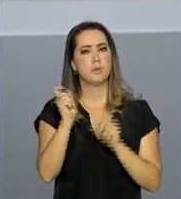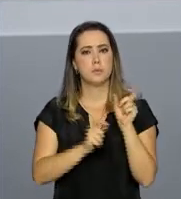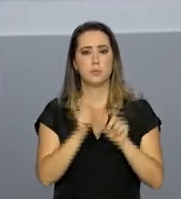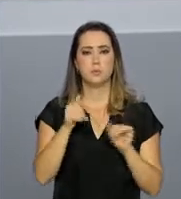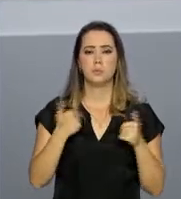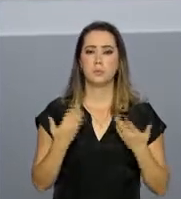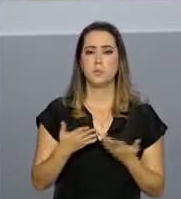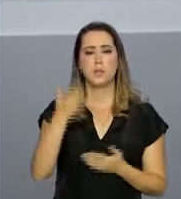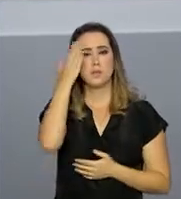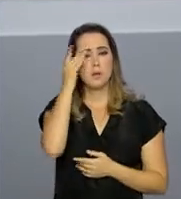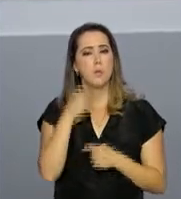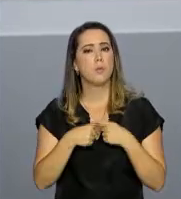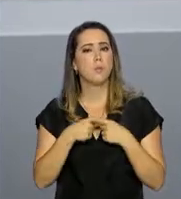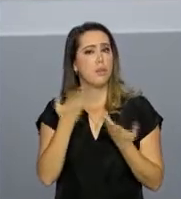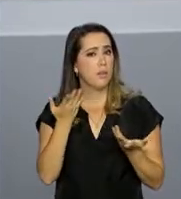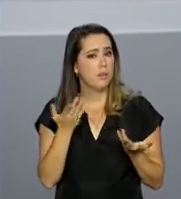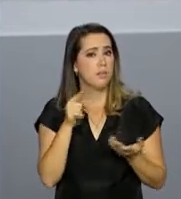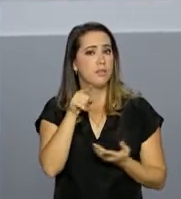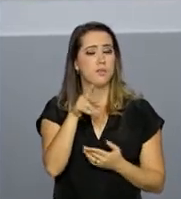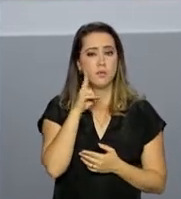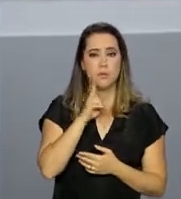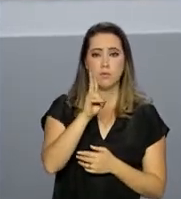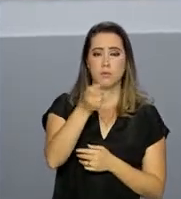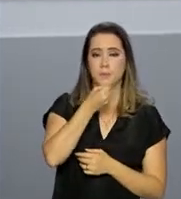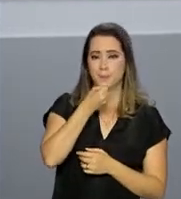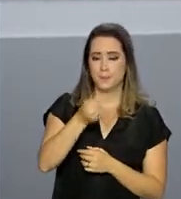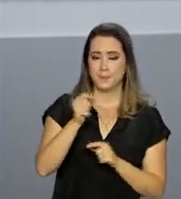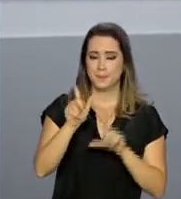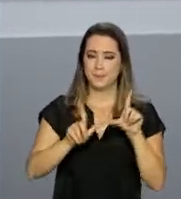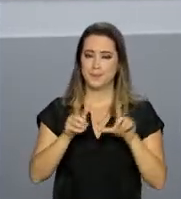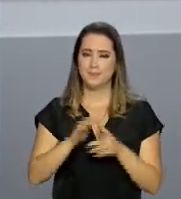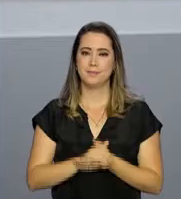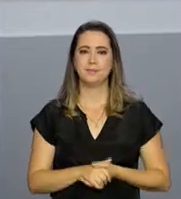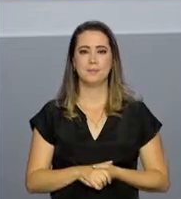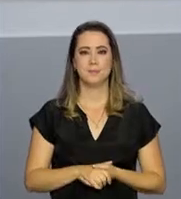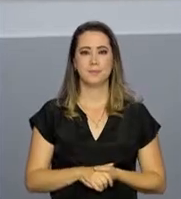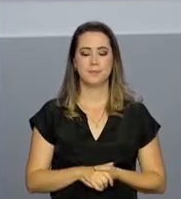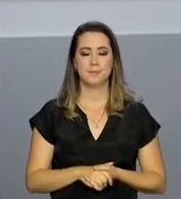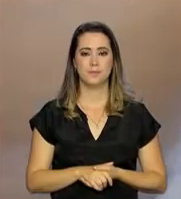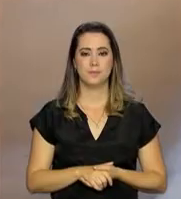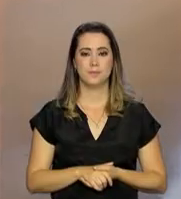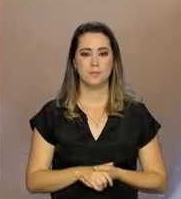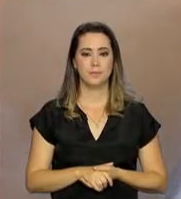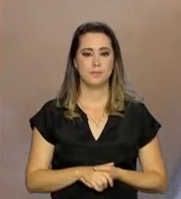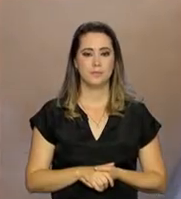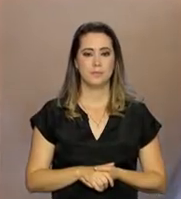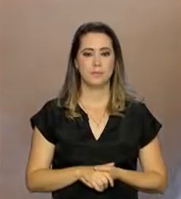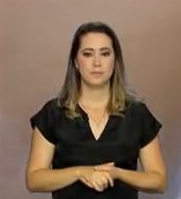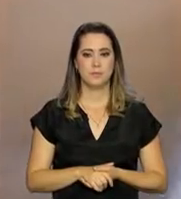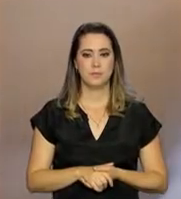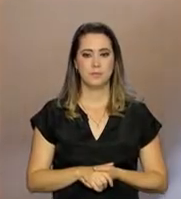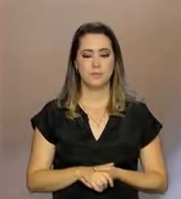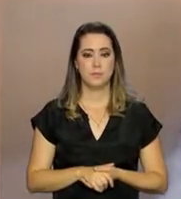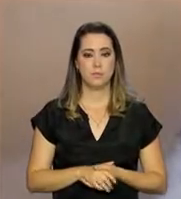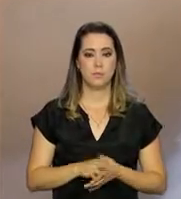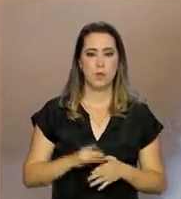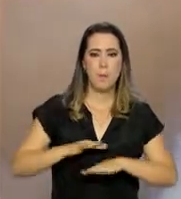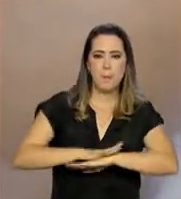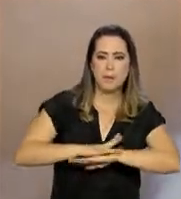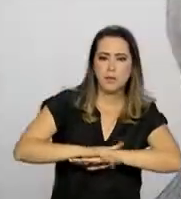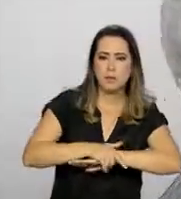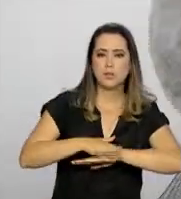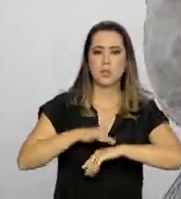sabe porque não tô acompanhando a reportagem da beatriz albuquerque massagem e limpeza